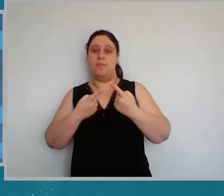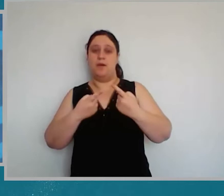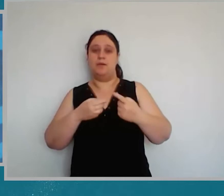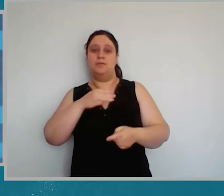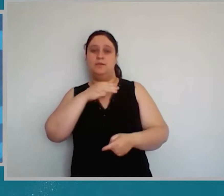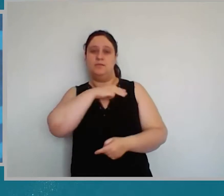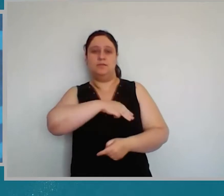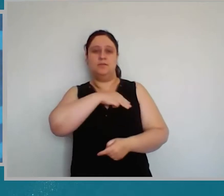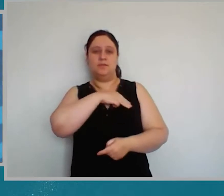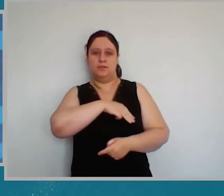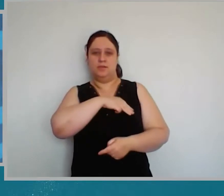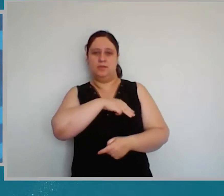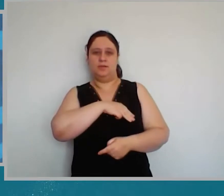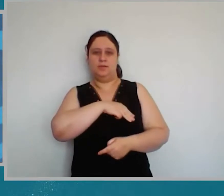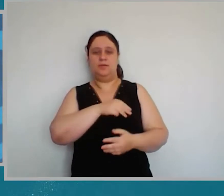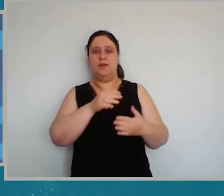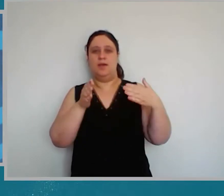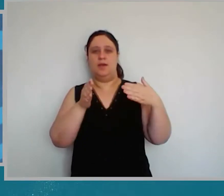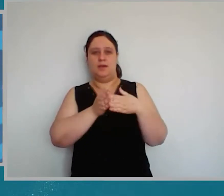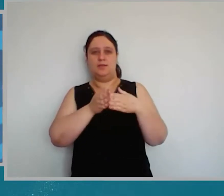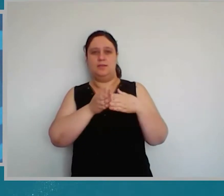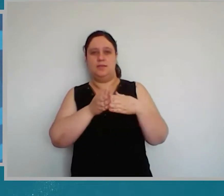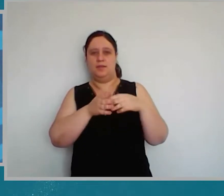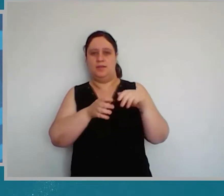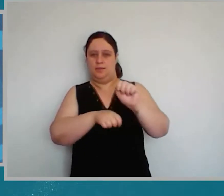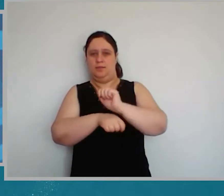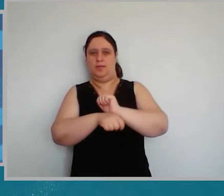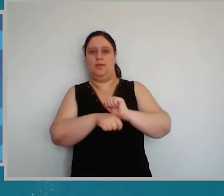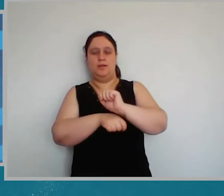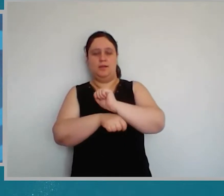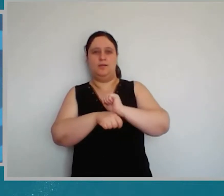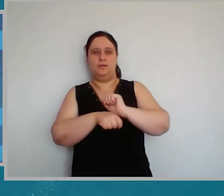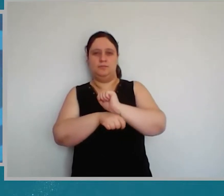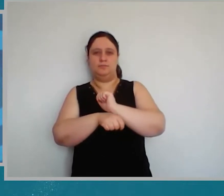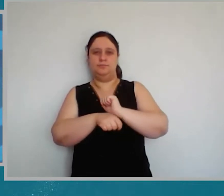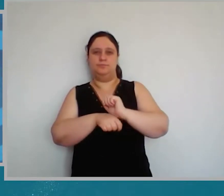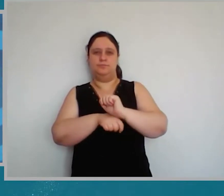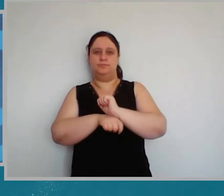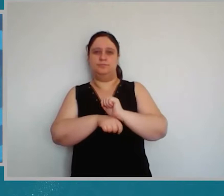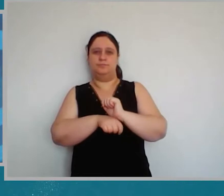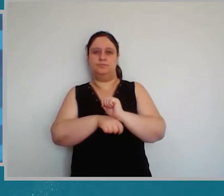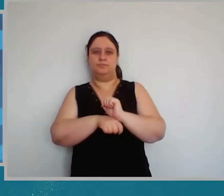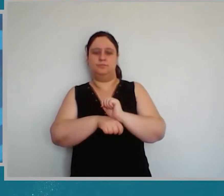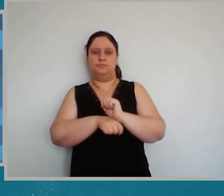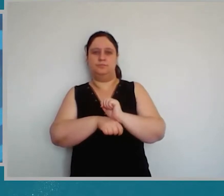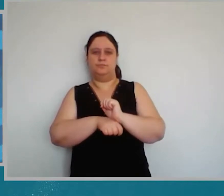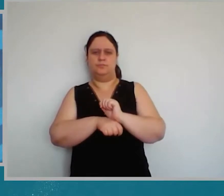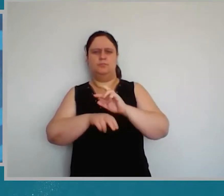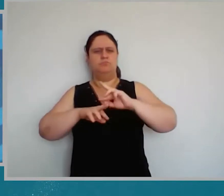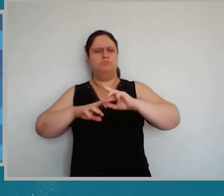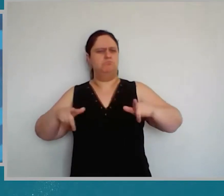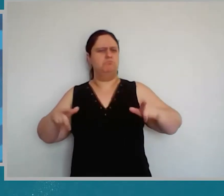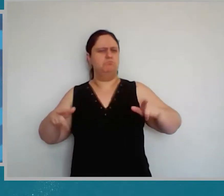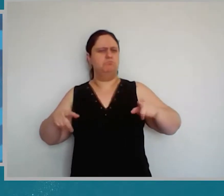vai até Abraão, não vai até Adão. Qual a diferença? Quem sabe?